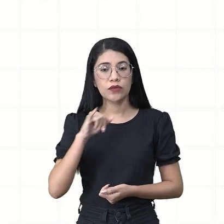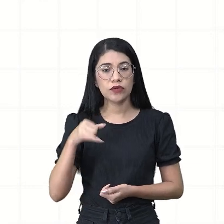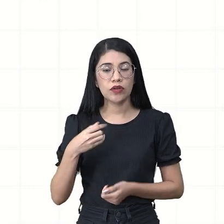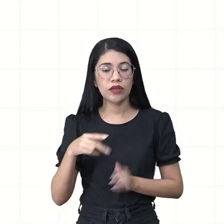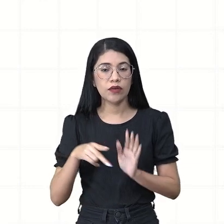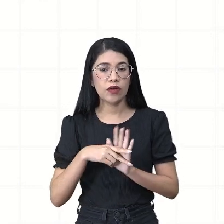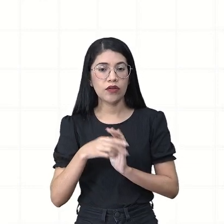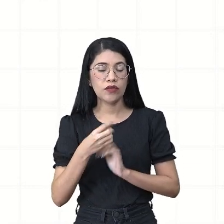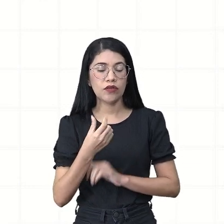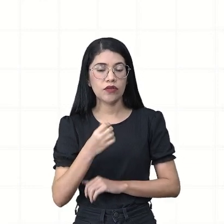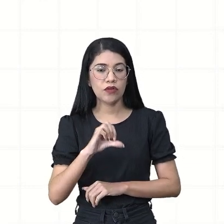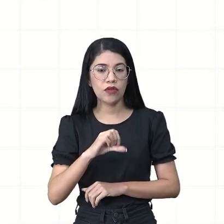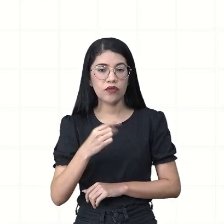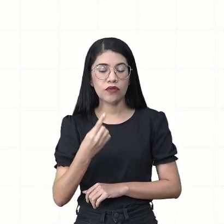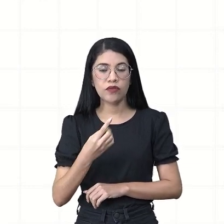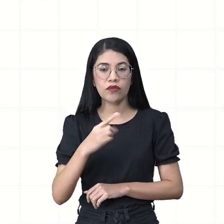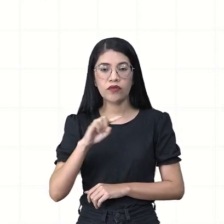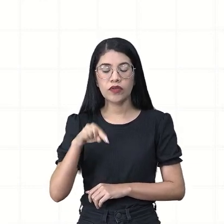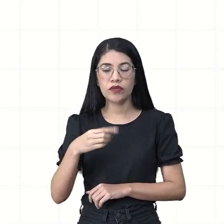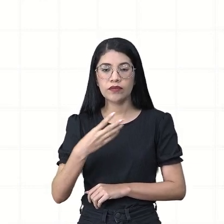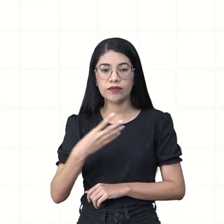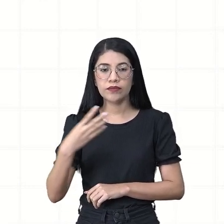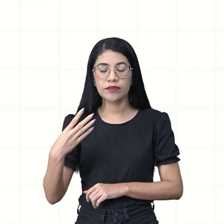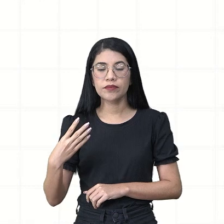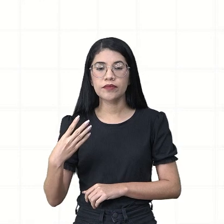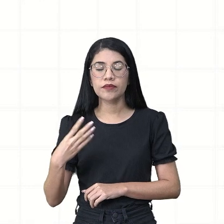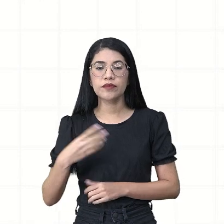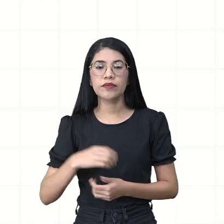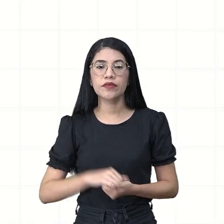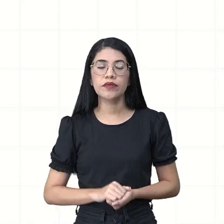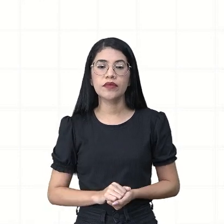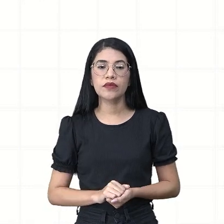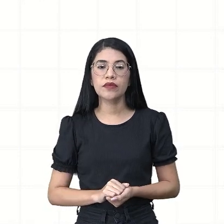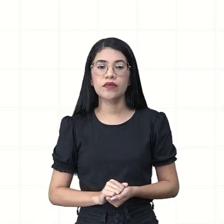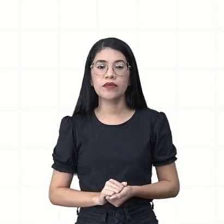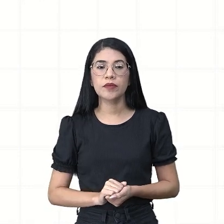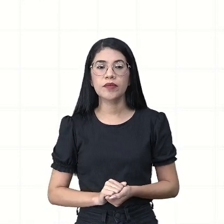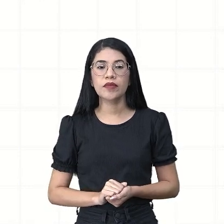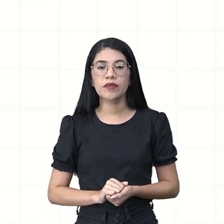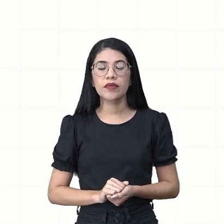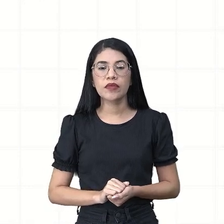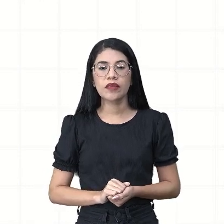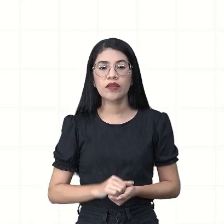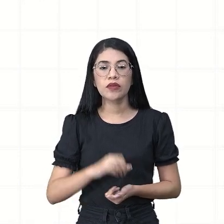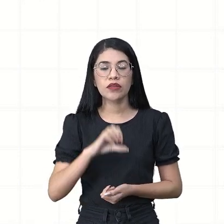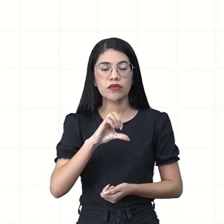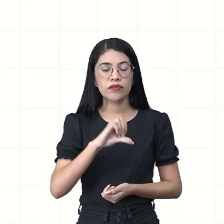91,44, para aproximar melhor. Então, aqui a gente tem, olha só,